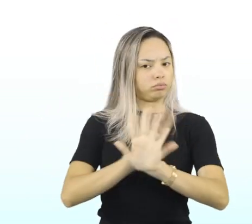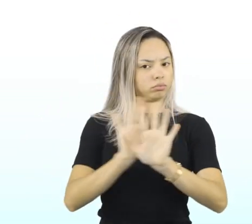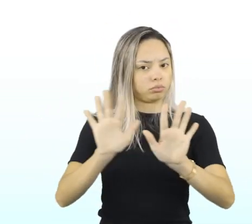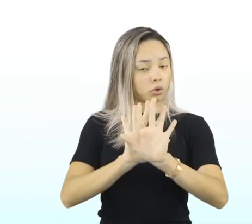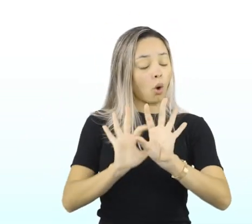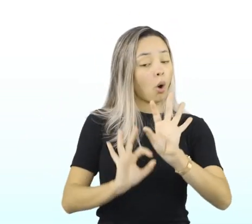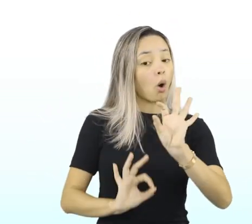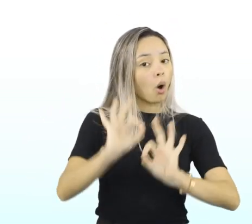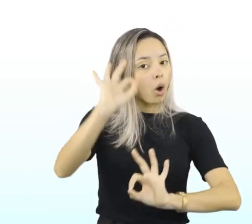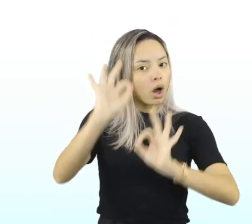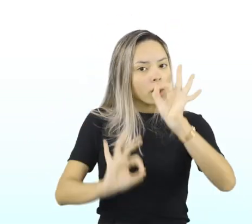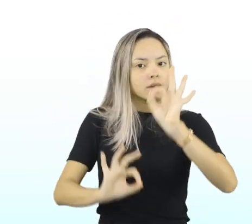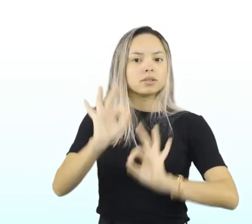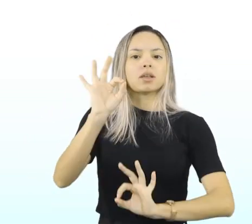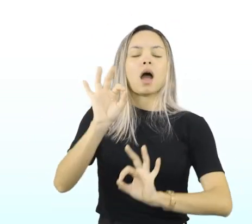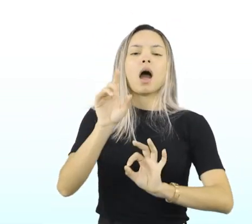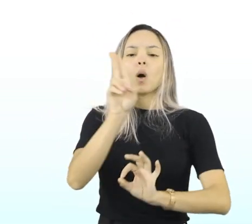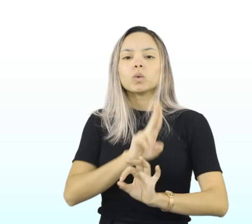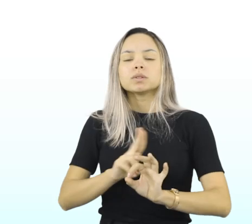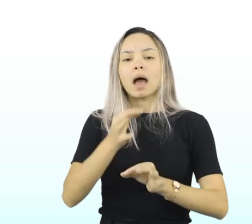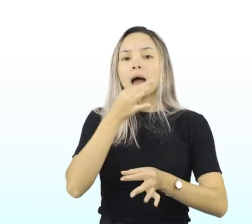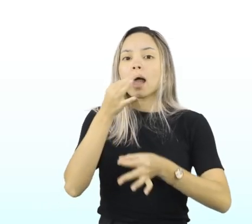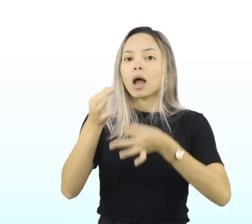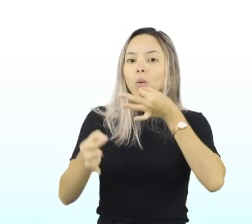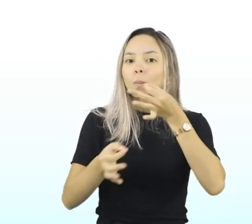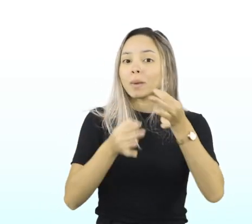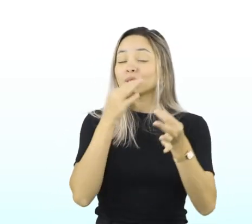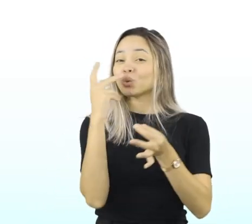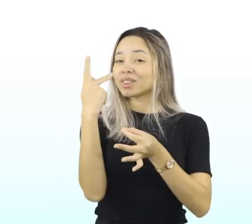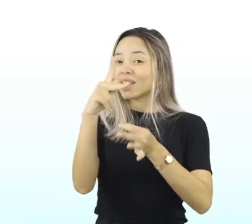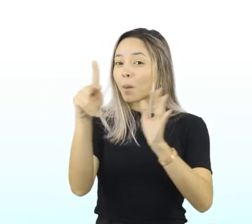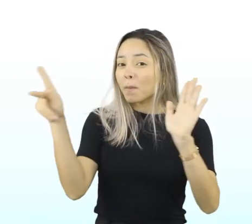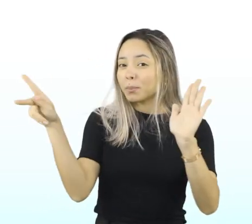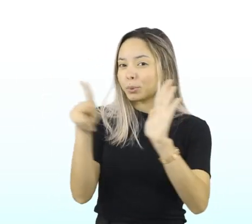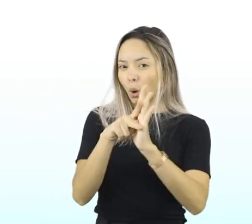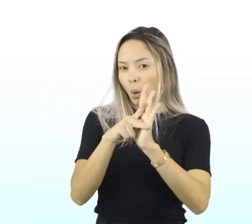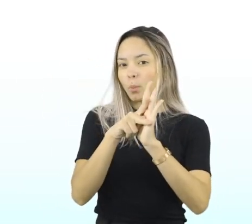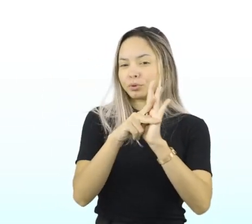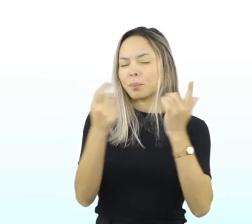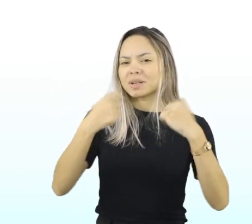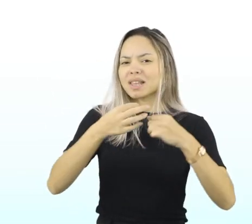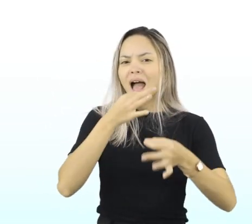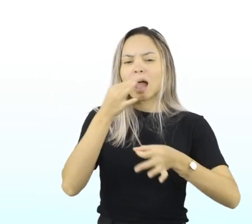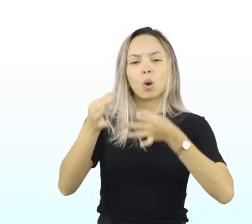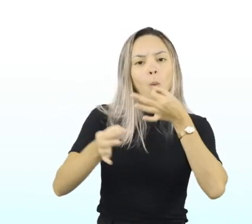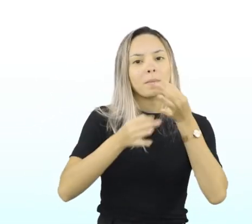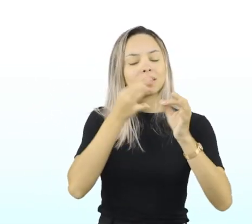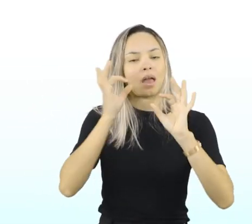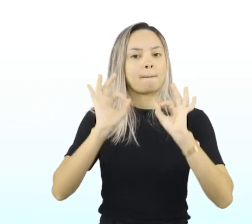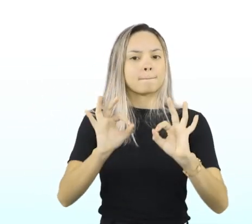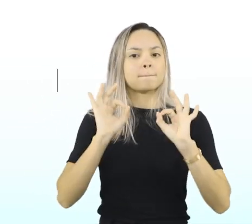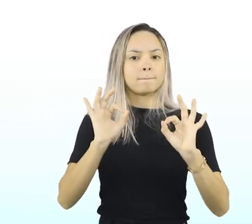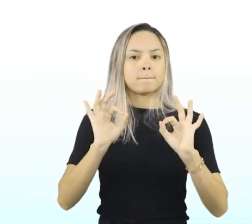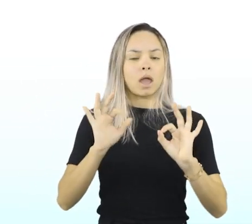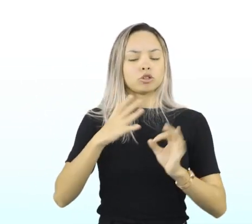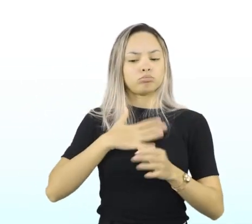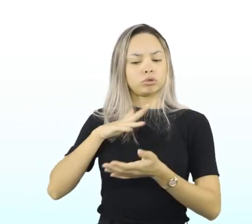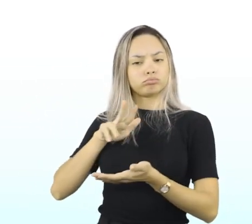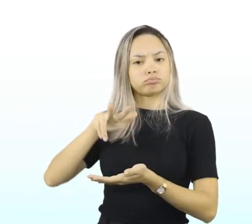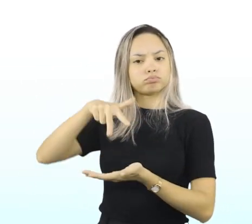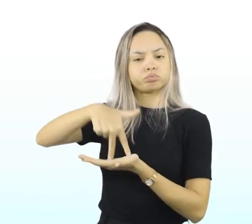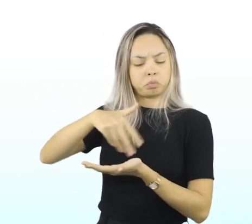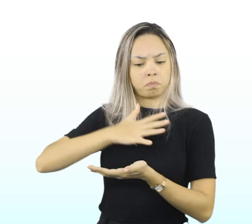a capacidade que você tem de organizar, de selecionar seus argumentos, os teus argumentos. Então, você precisa argumentar, você precisa